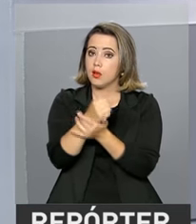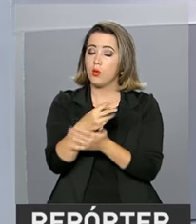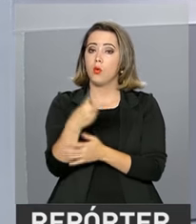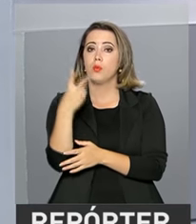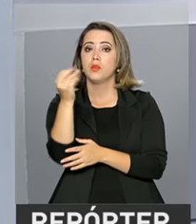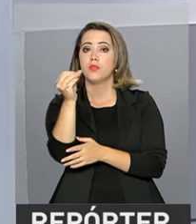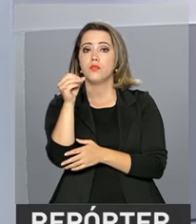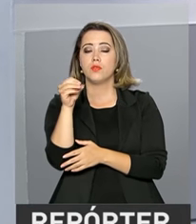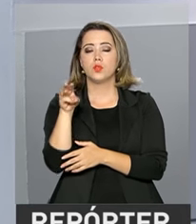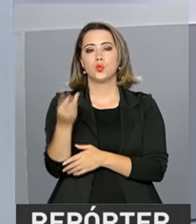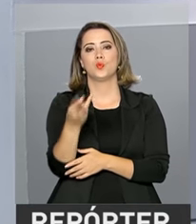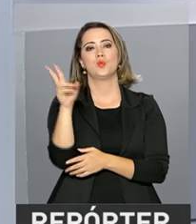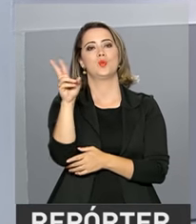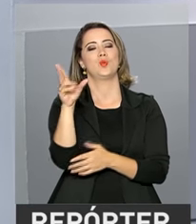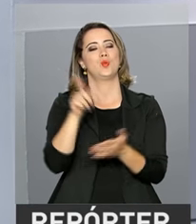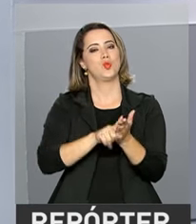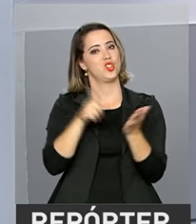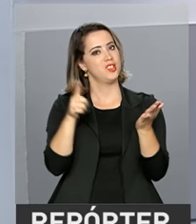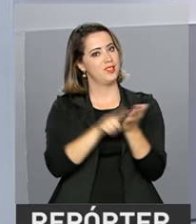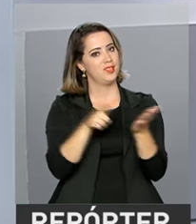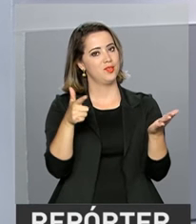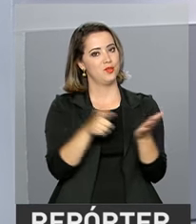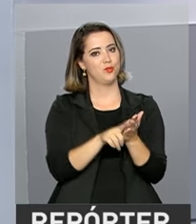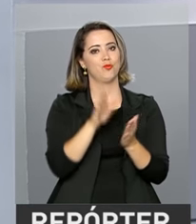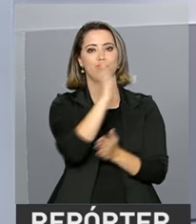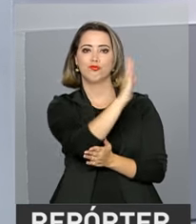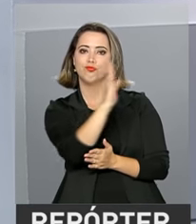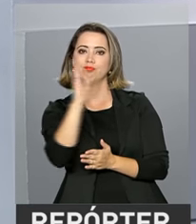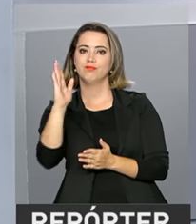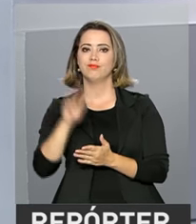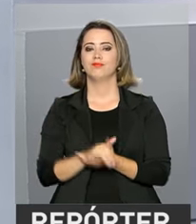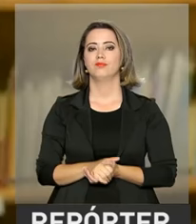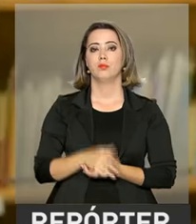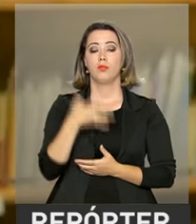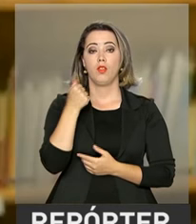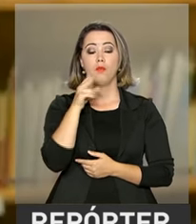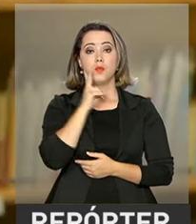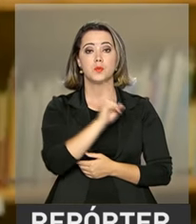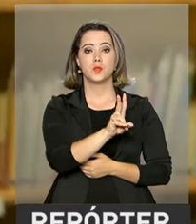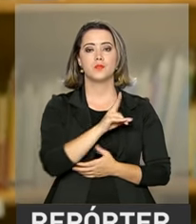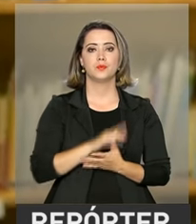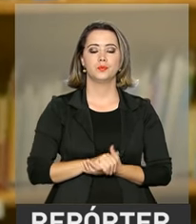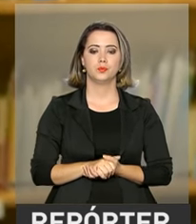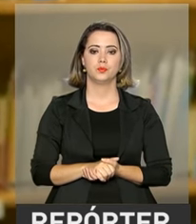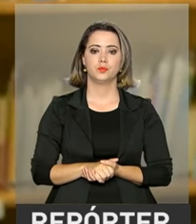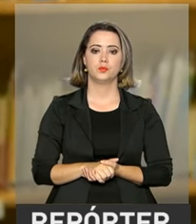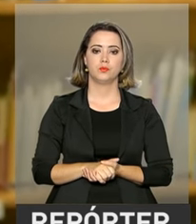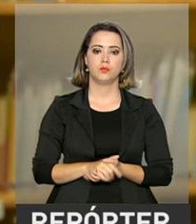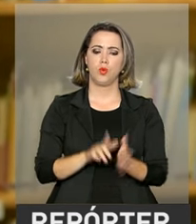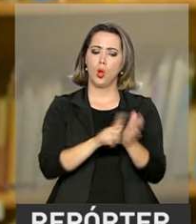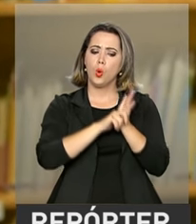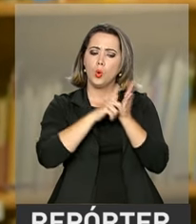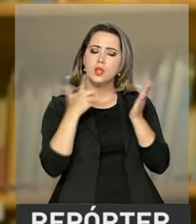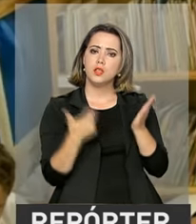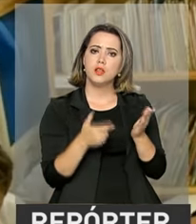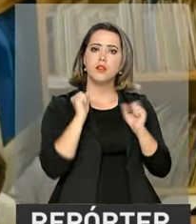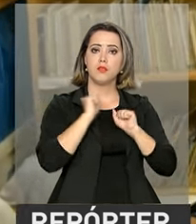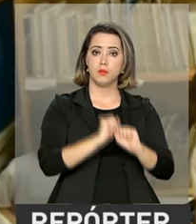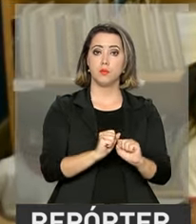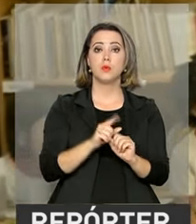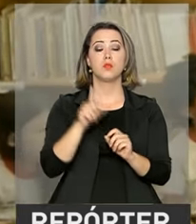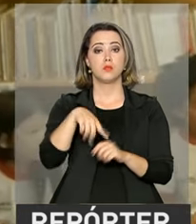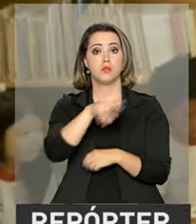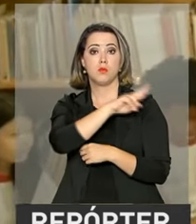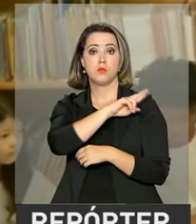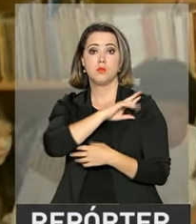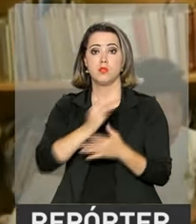escolas públicas. Vamos ver na reportagem da TV MEC. Um livro pode ser o responsável por criar um